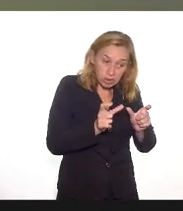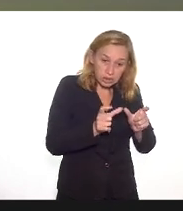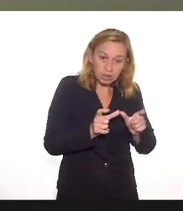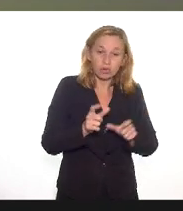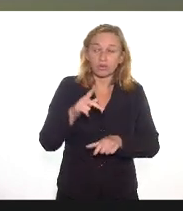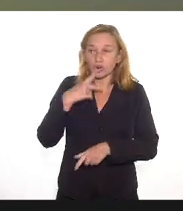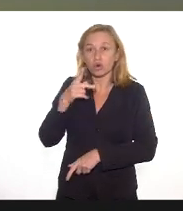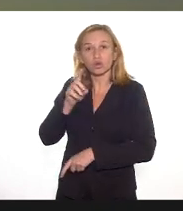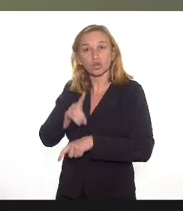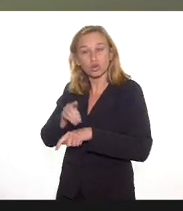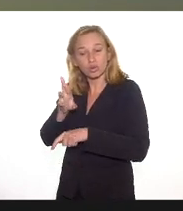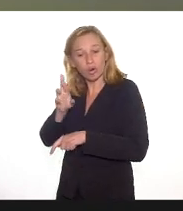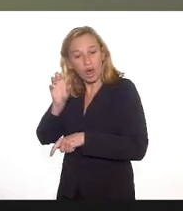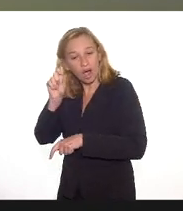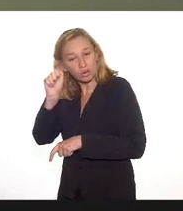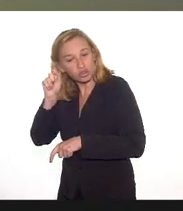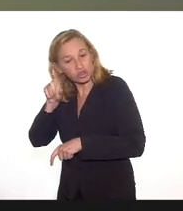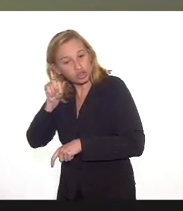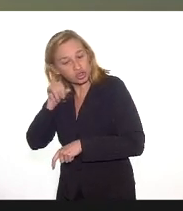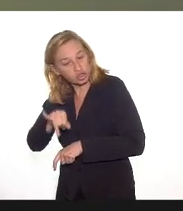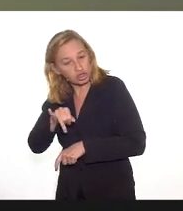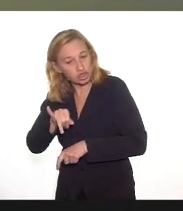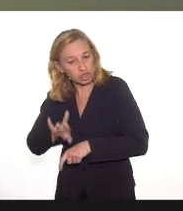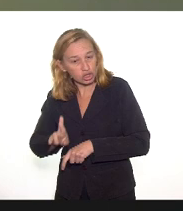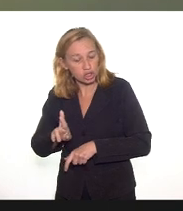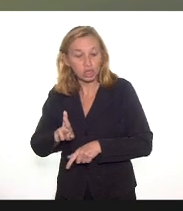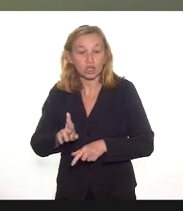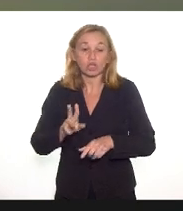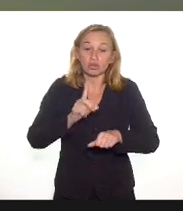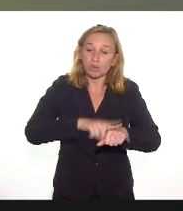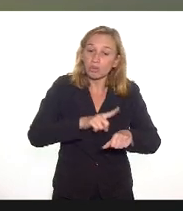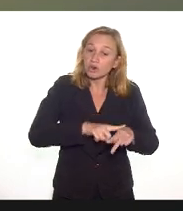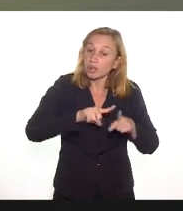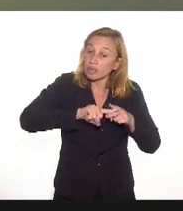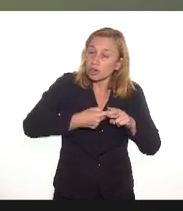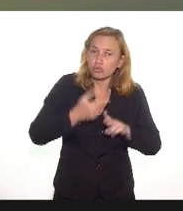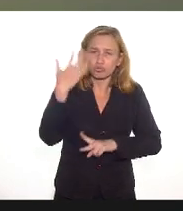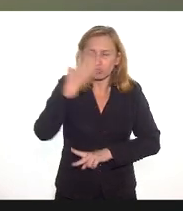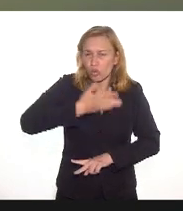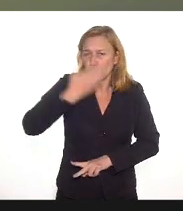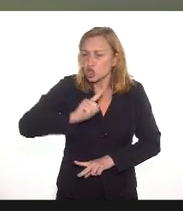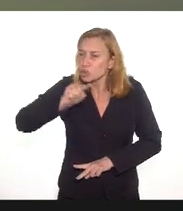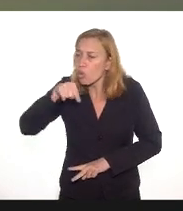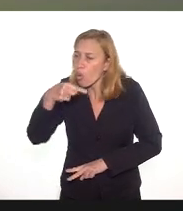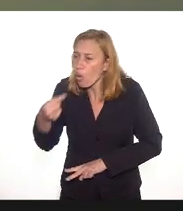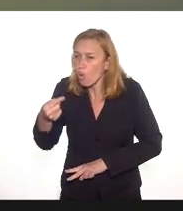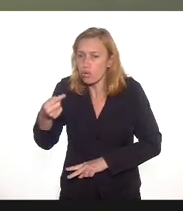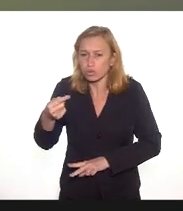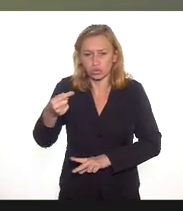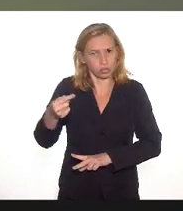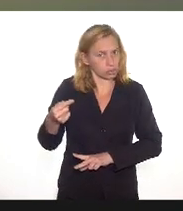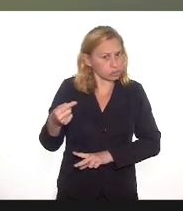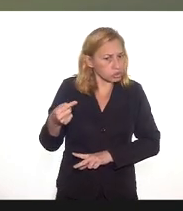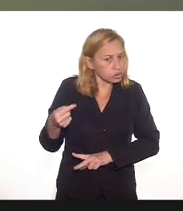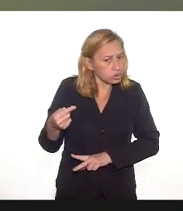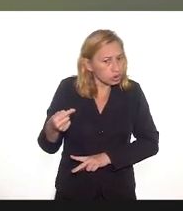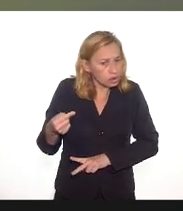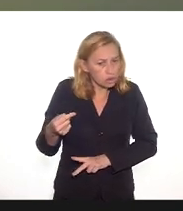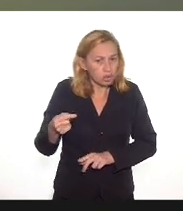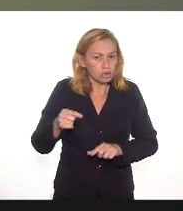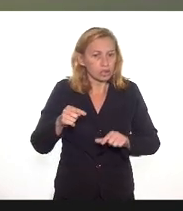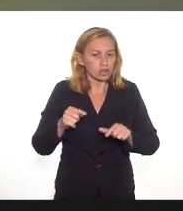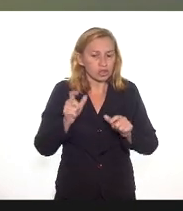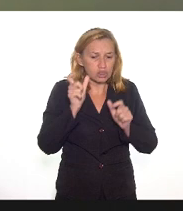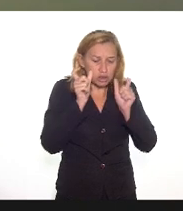doutor Aldir, no momento da regulamentação, e não vejo outro modo de ter essa